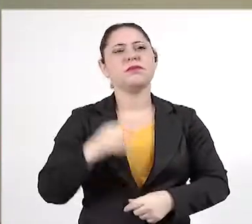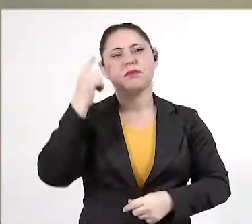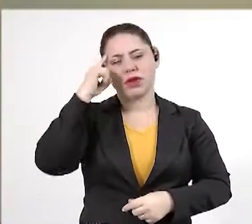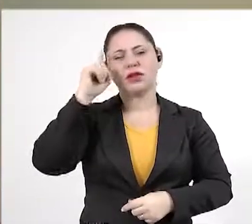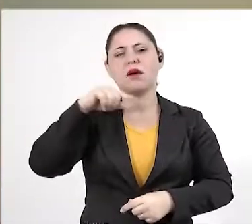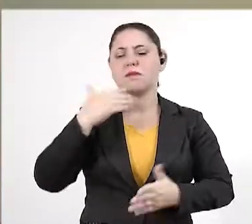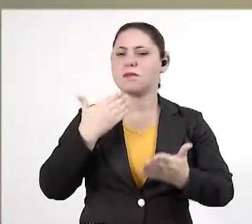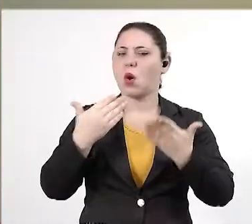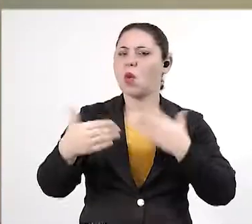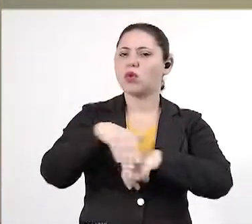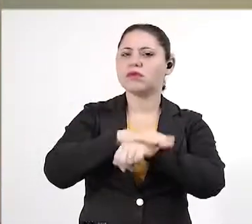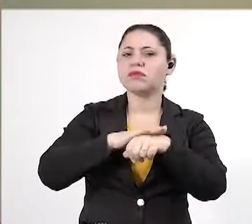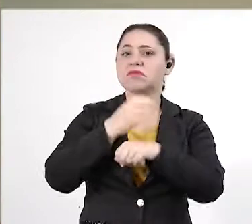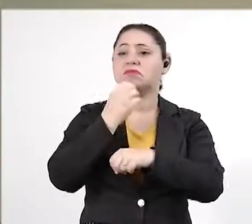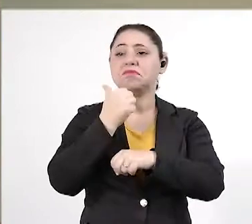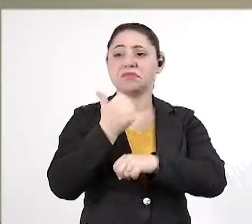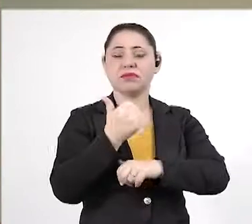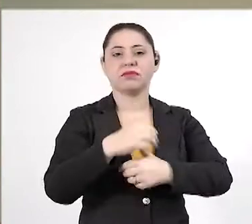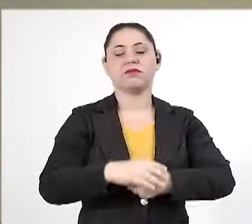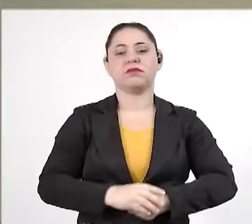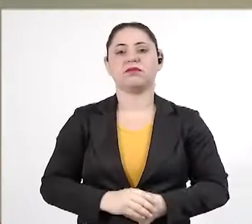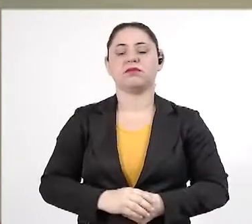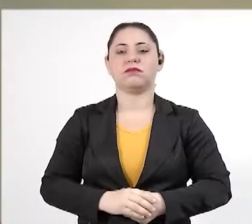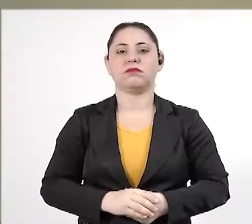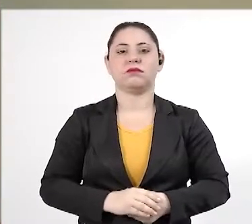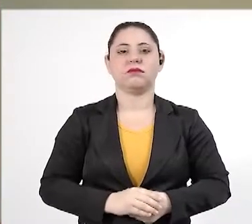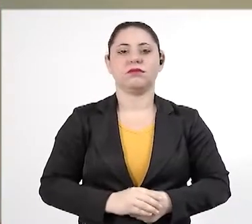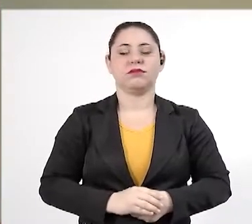ser uma conversa muito produtiva.